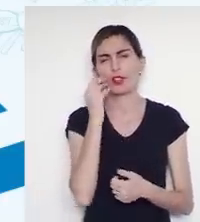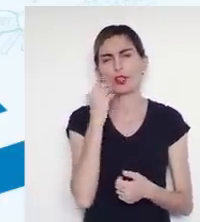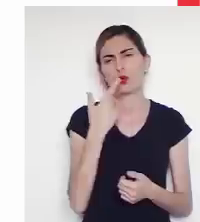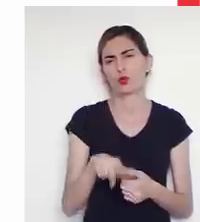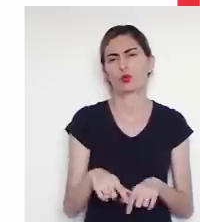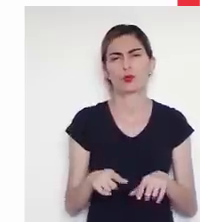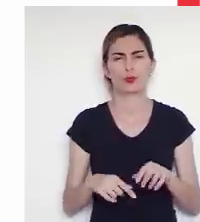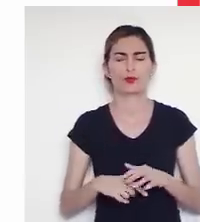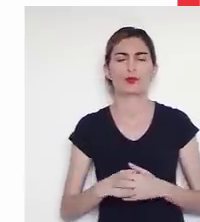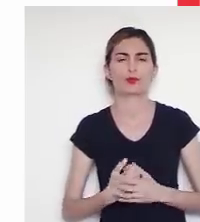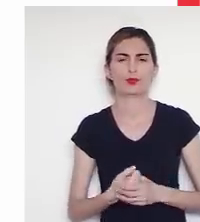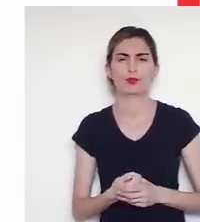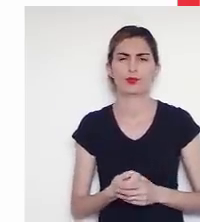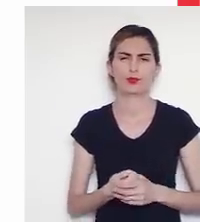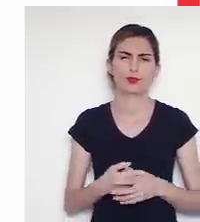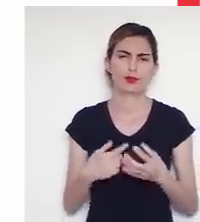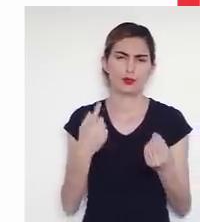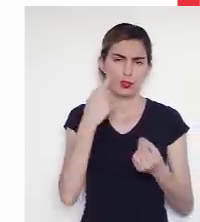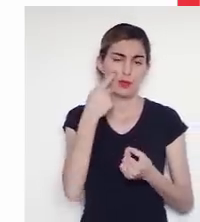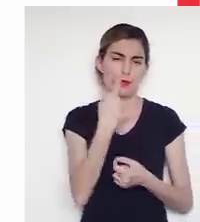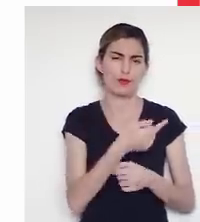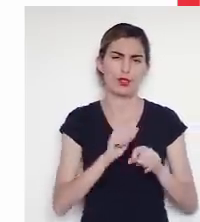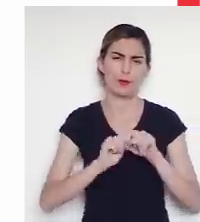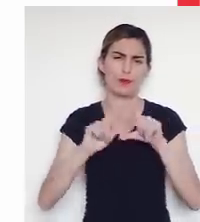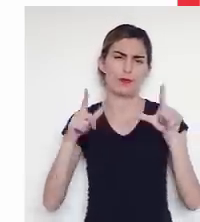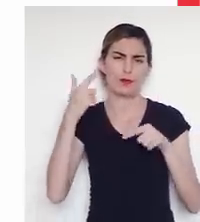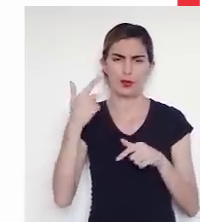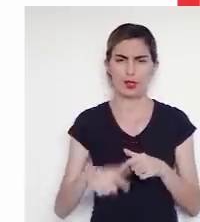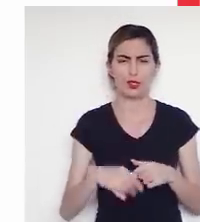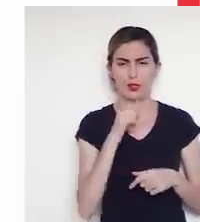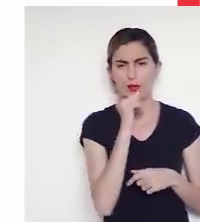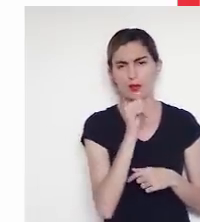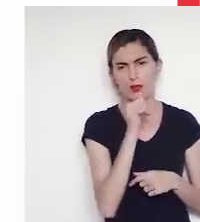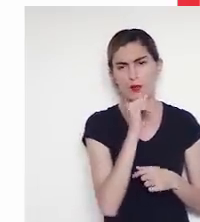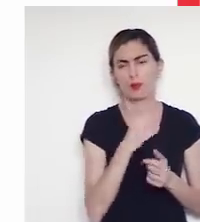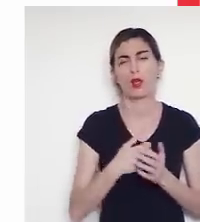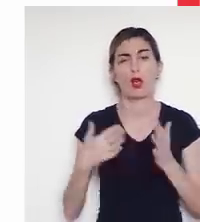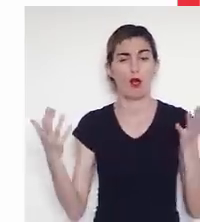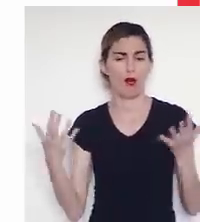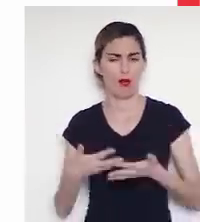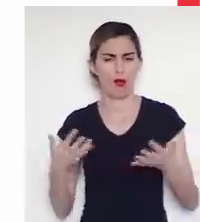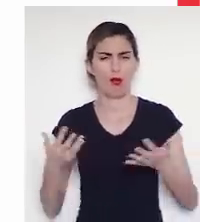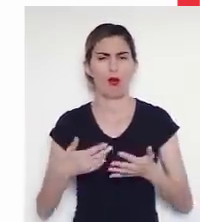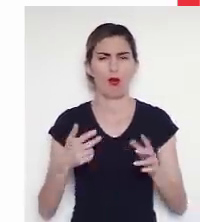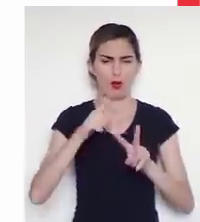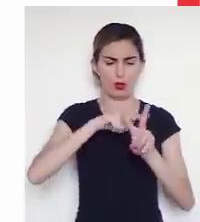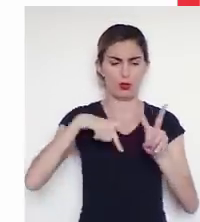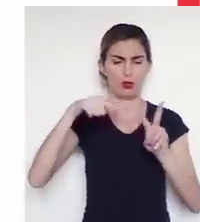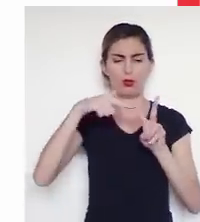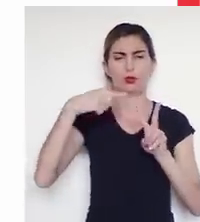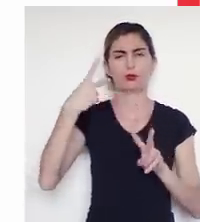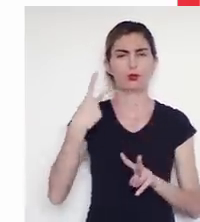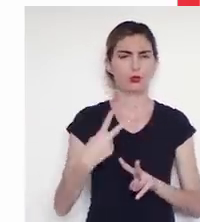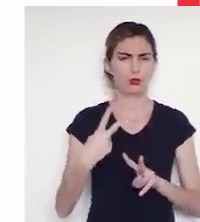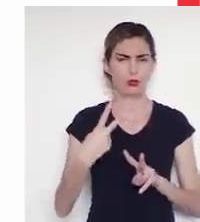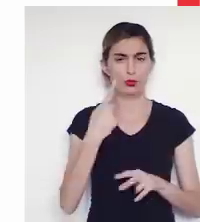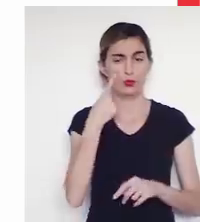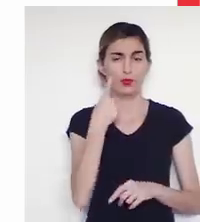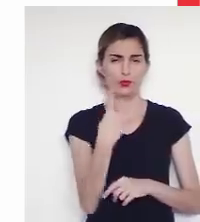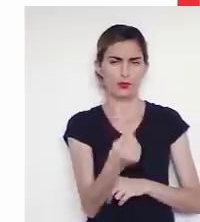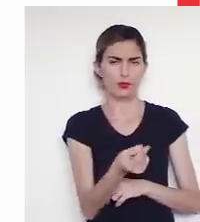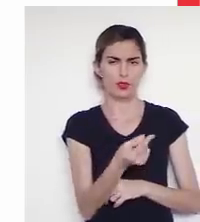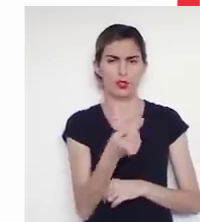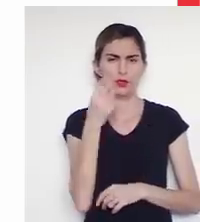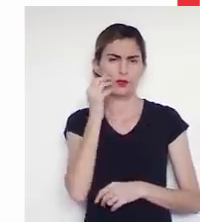exemplo. Ou vejamos mais um exemplo. Agora, a raiz de 3. Se